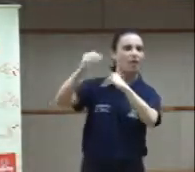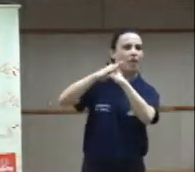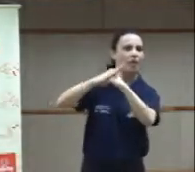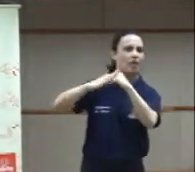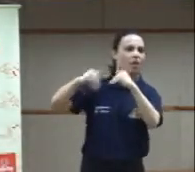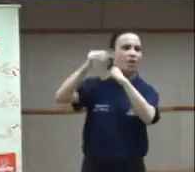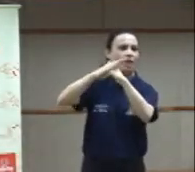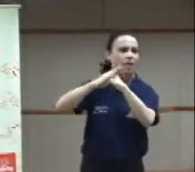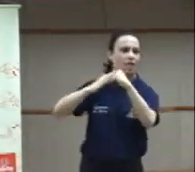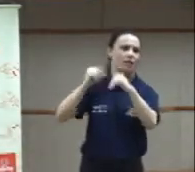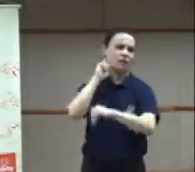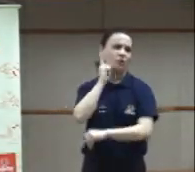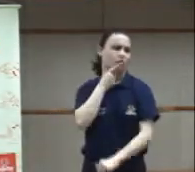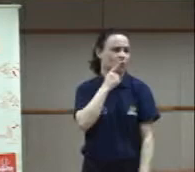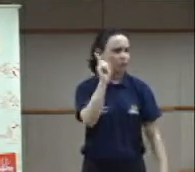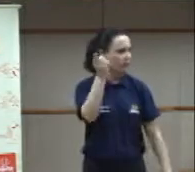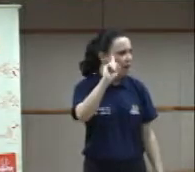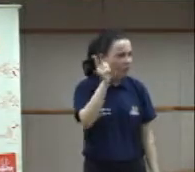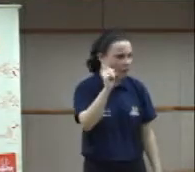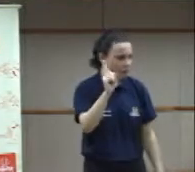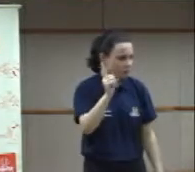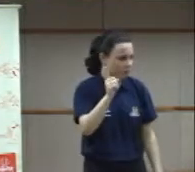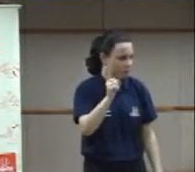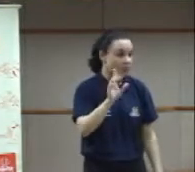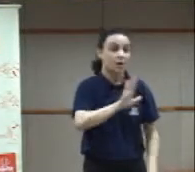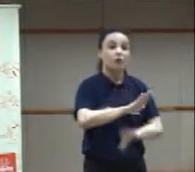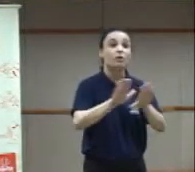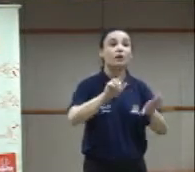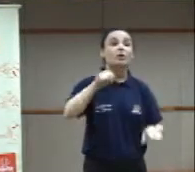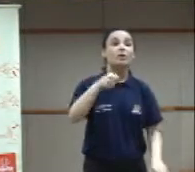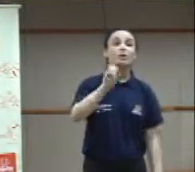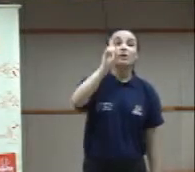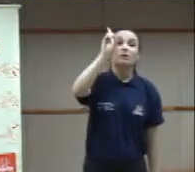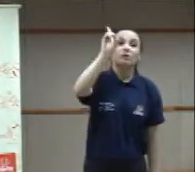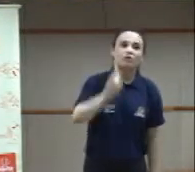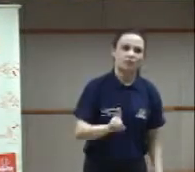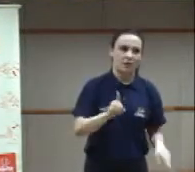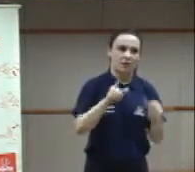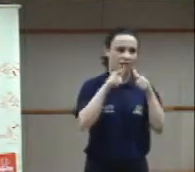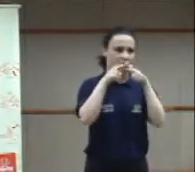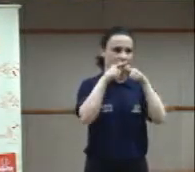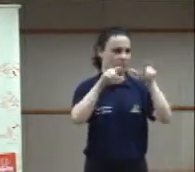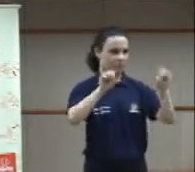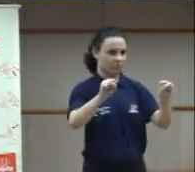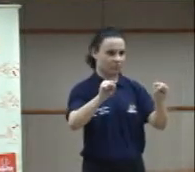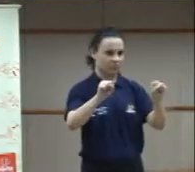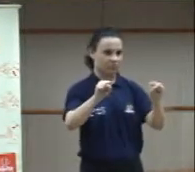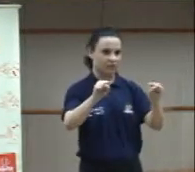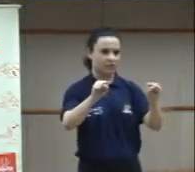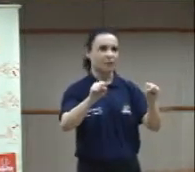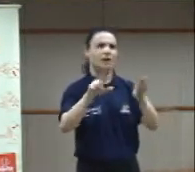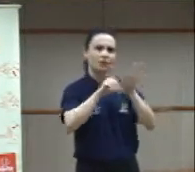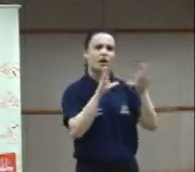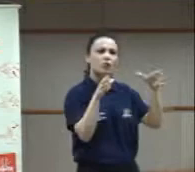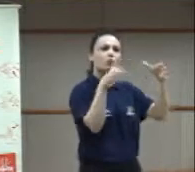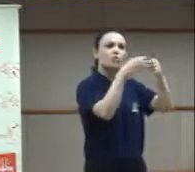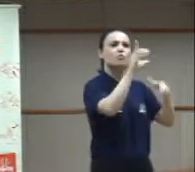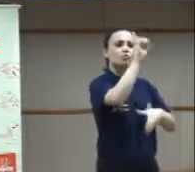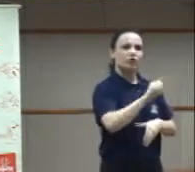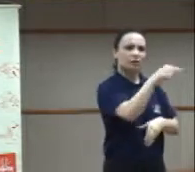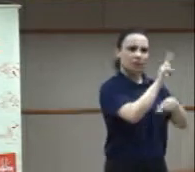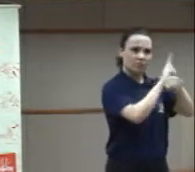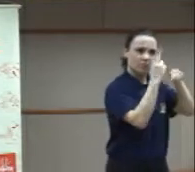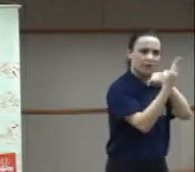que tem uma filosofia humanista. Então, isso facilita tudo, porque eu tenho o apoio, né, da diretoria, o apoio